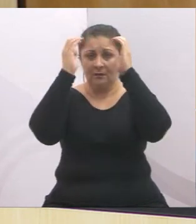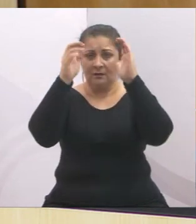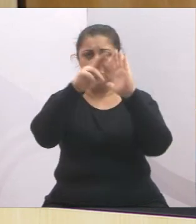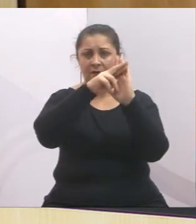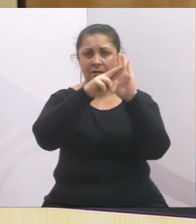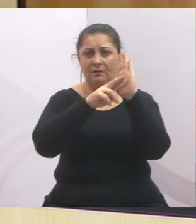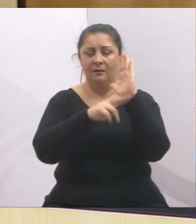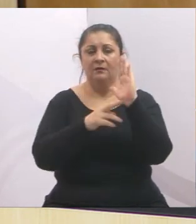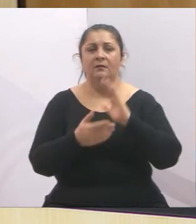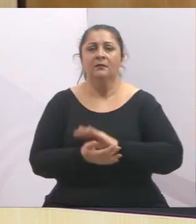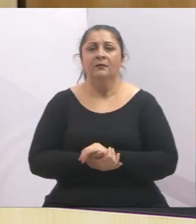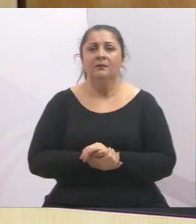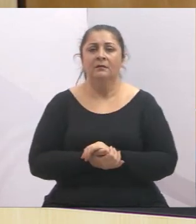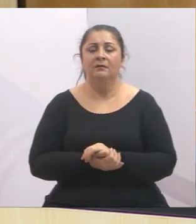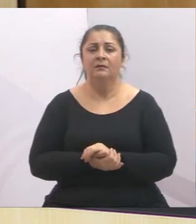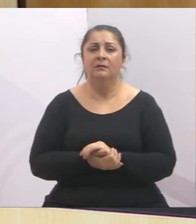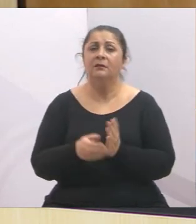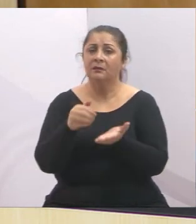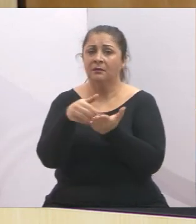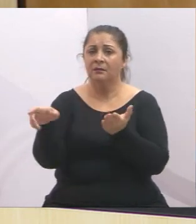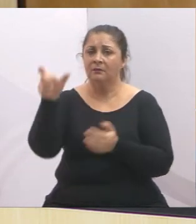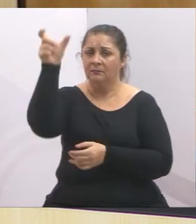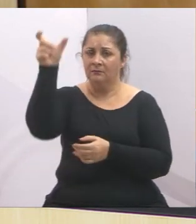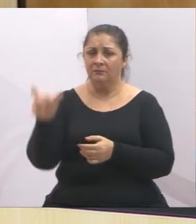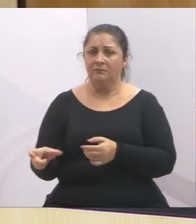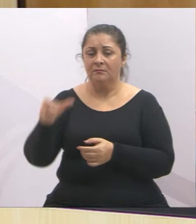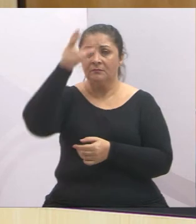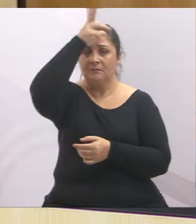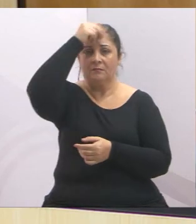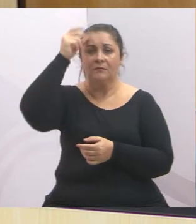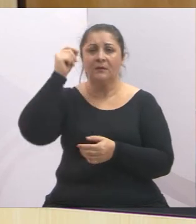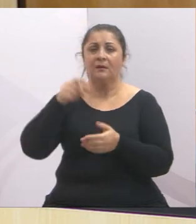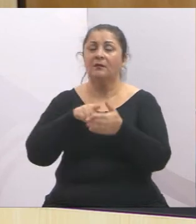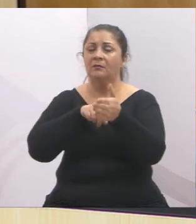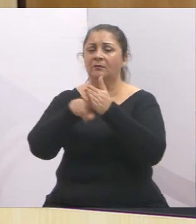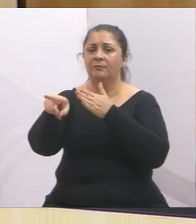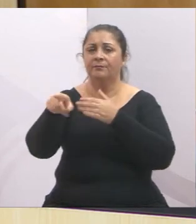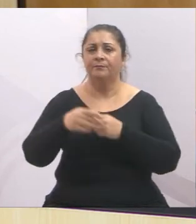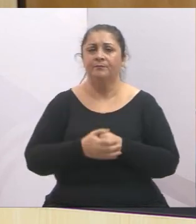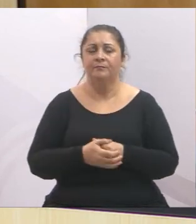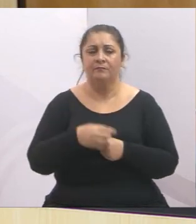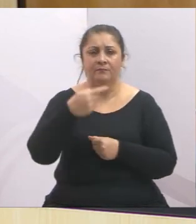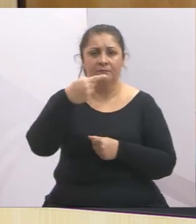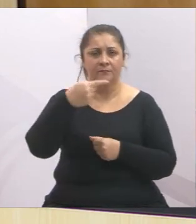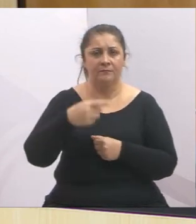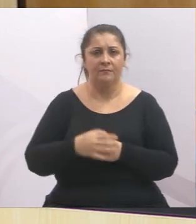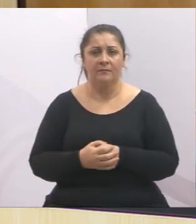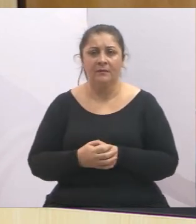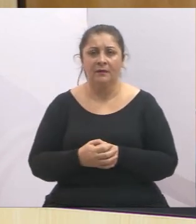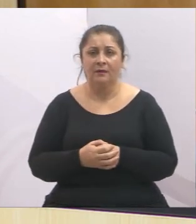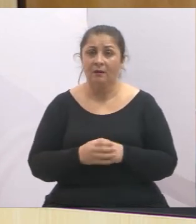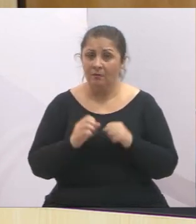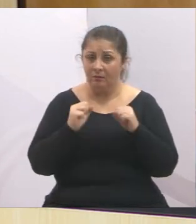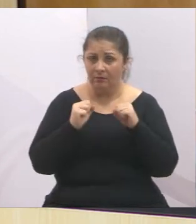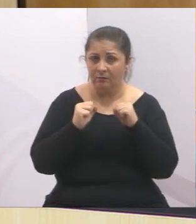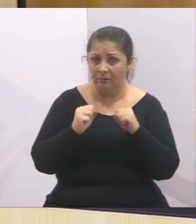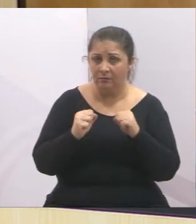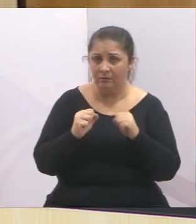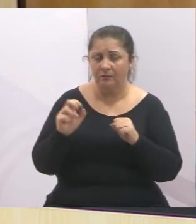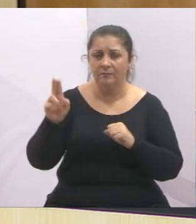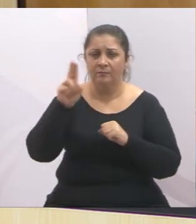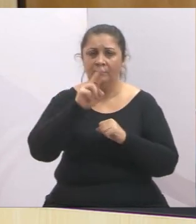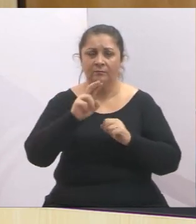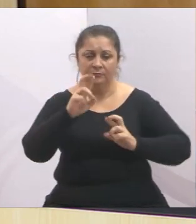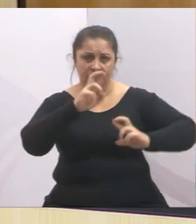formalidades regimentais, seja encaminhado ao senhor prefeito municipal de Jacareí o seguinte pedido de informações. Primeiro, há possibilidade de otimizar